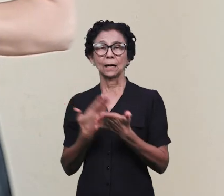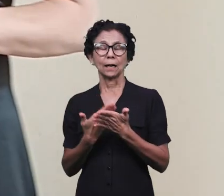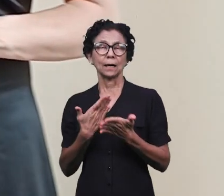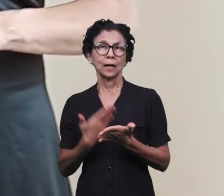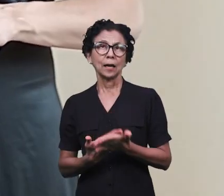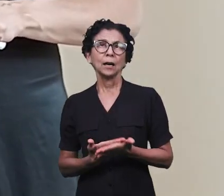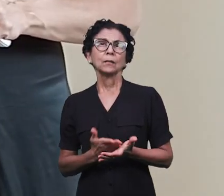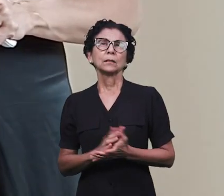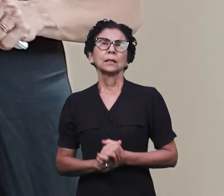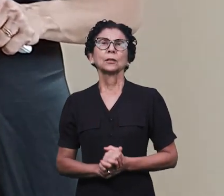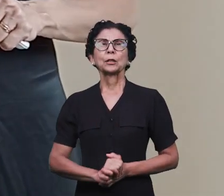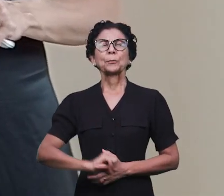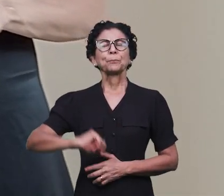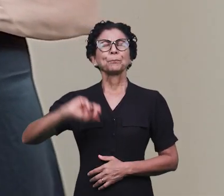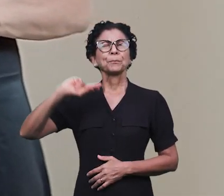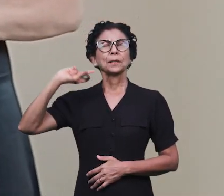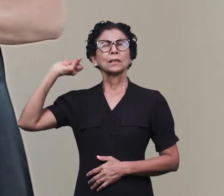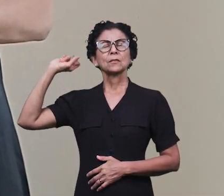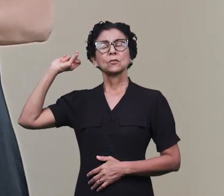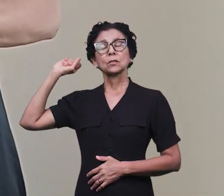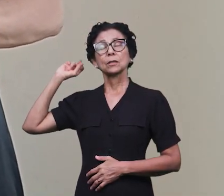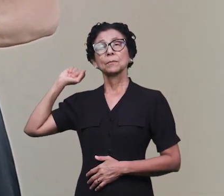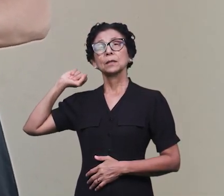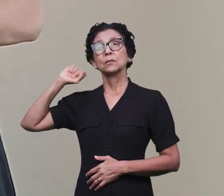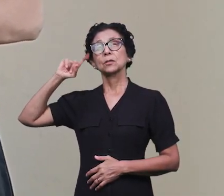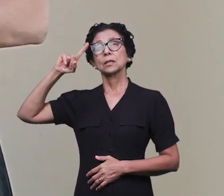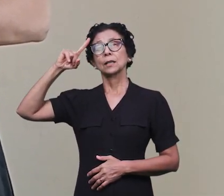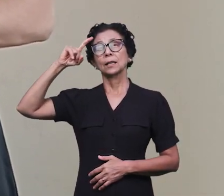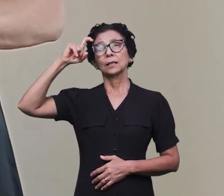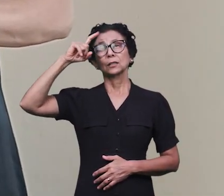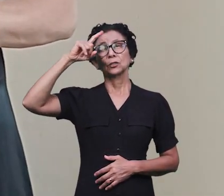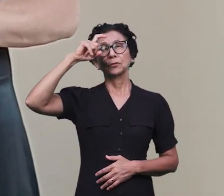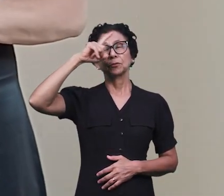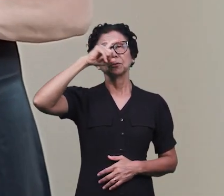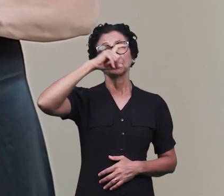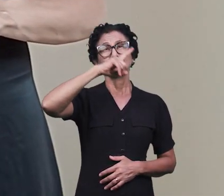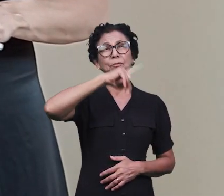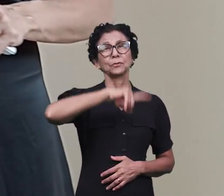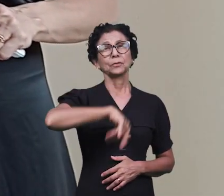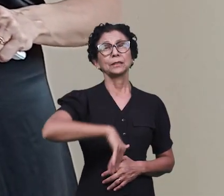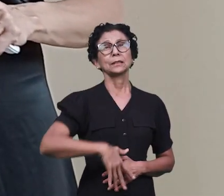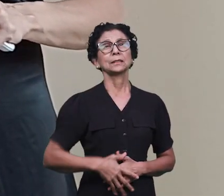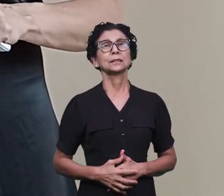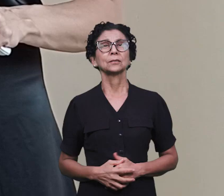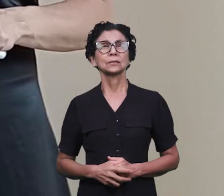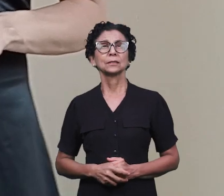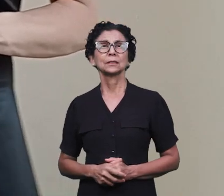vamos falar que naquela época era muito difícil falar do Senhor,